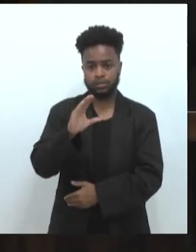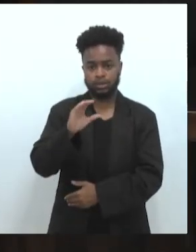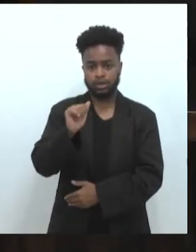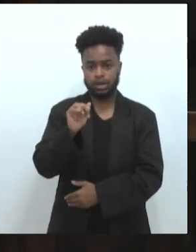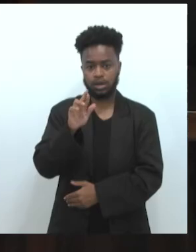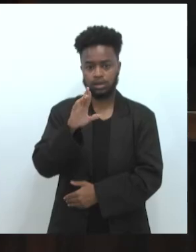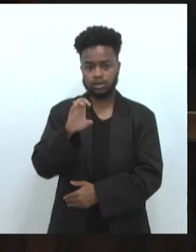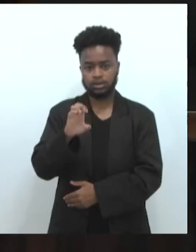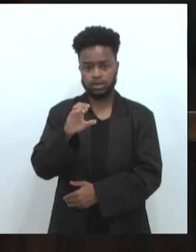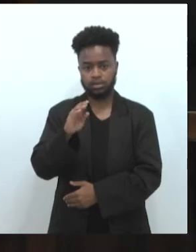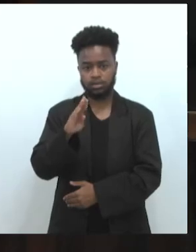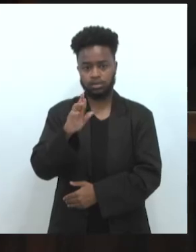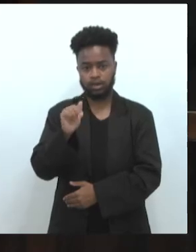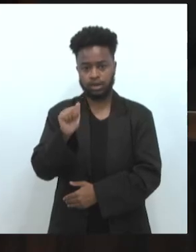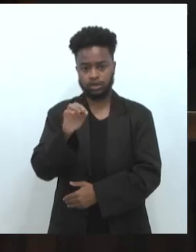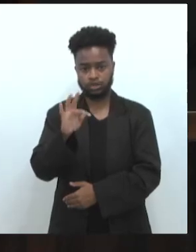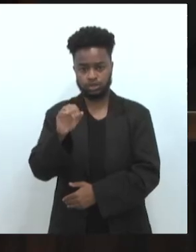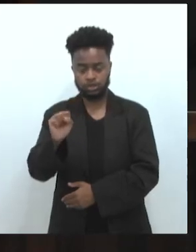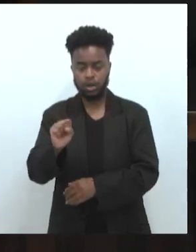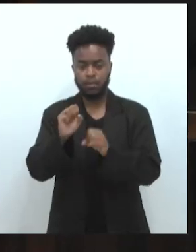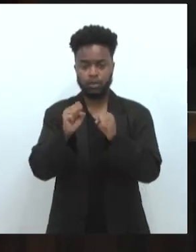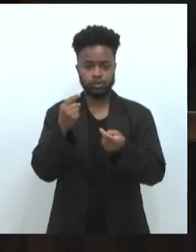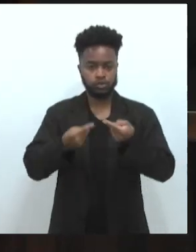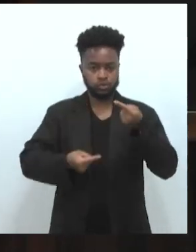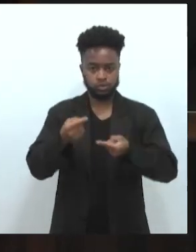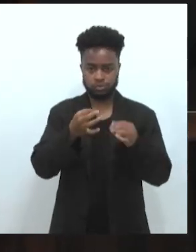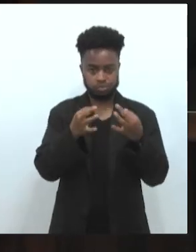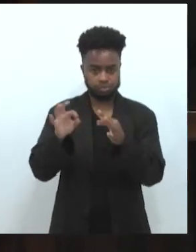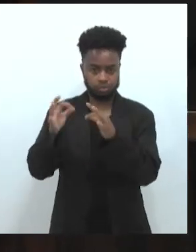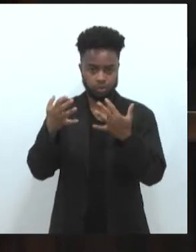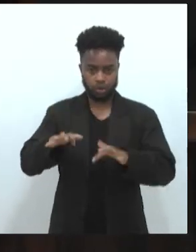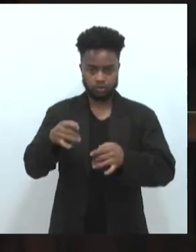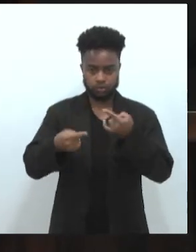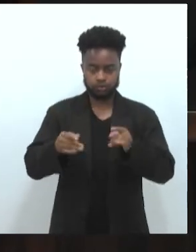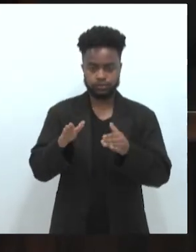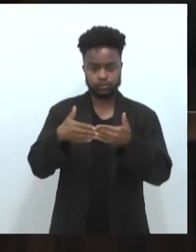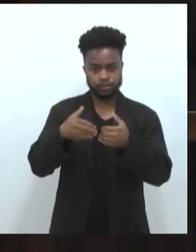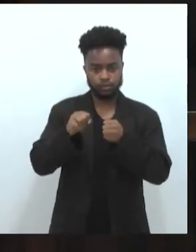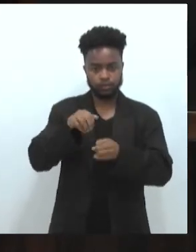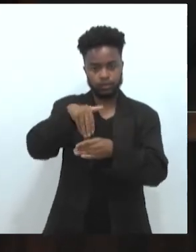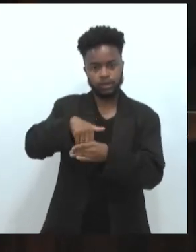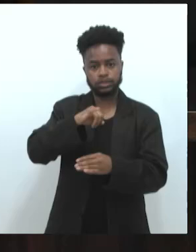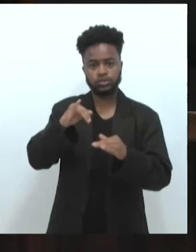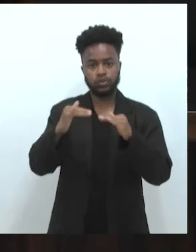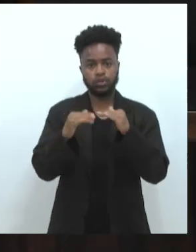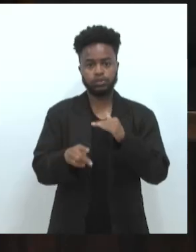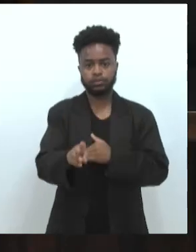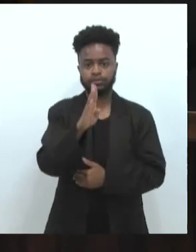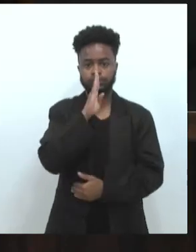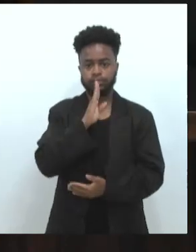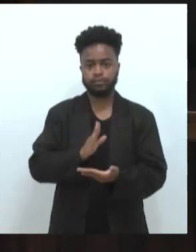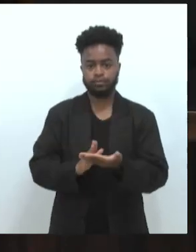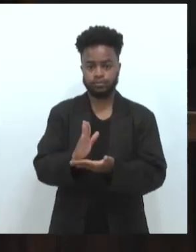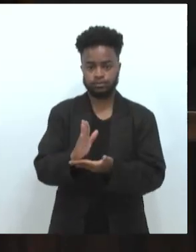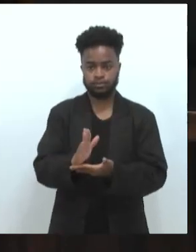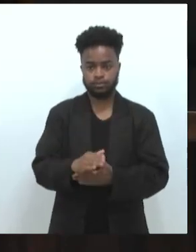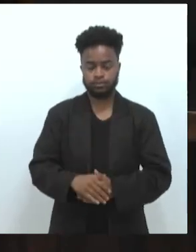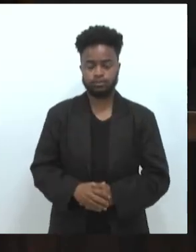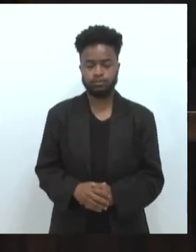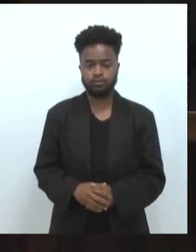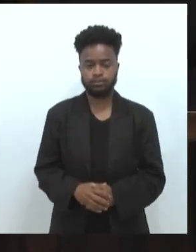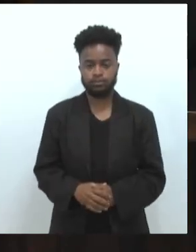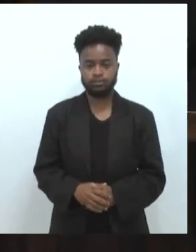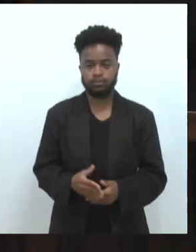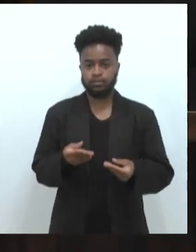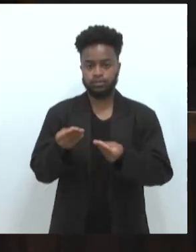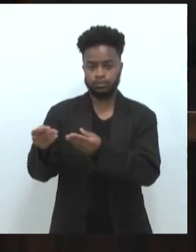CACEBRAS. Em discussão, não havendo quem queira discutir, encerrada a discussão em votação. Os senhores que aprovam permaneçam como estão. Aprovado,